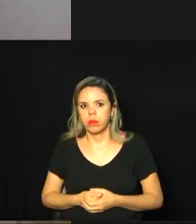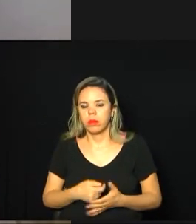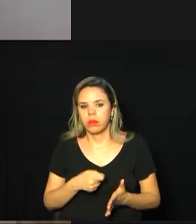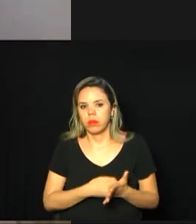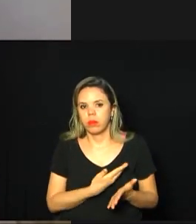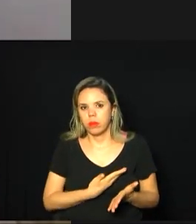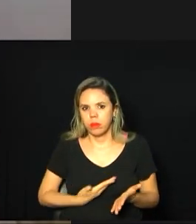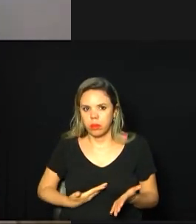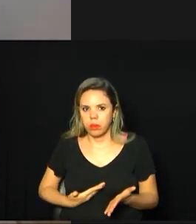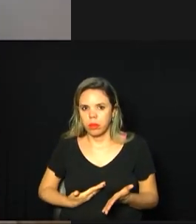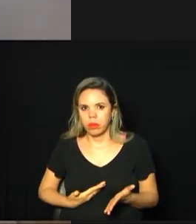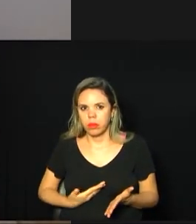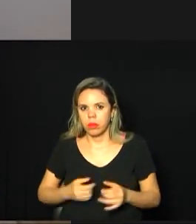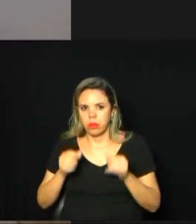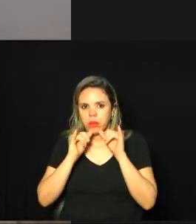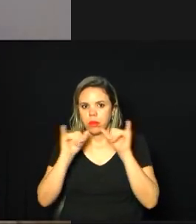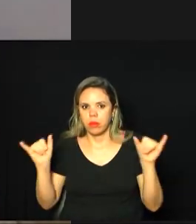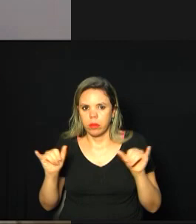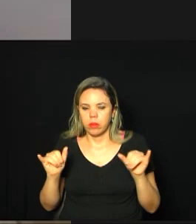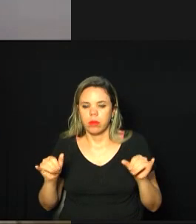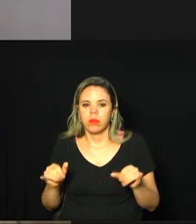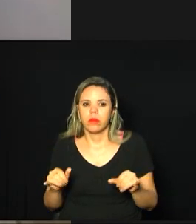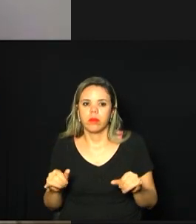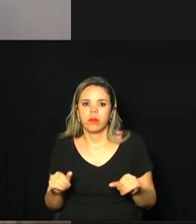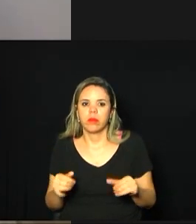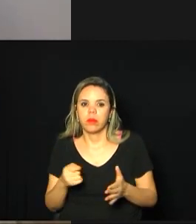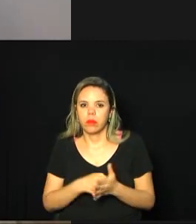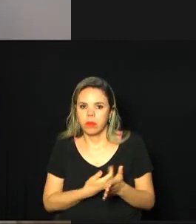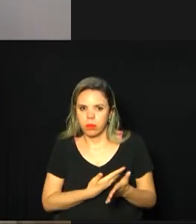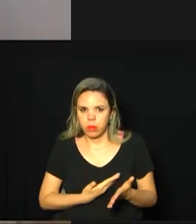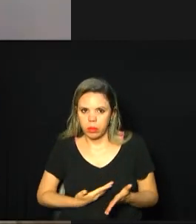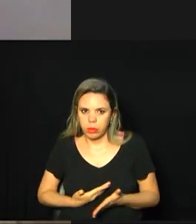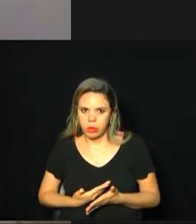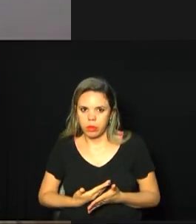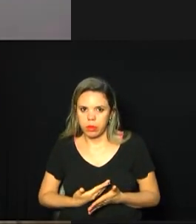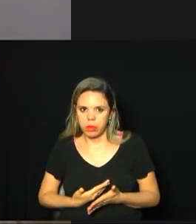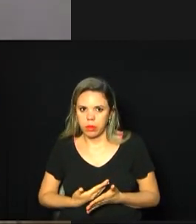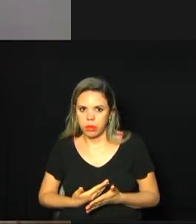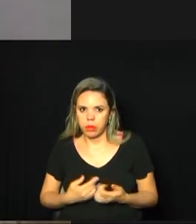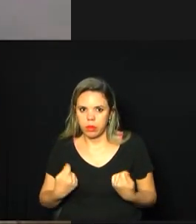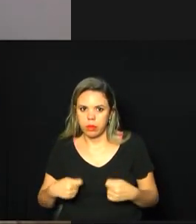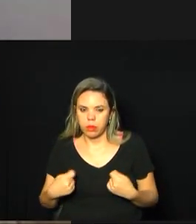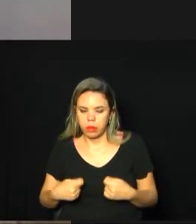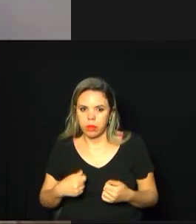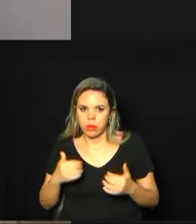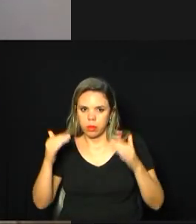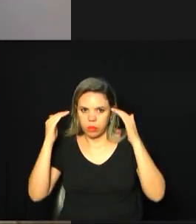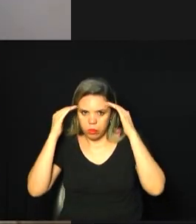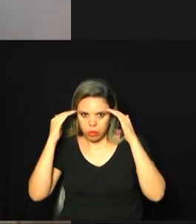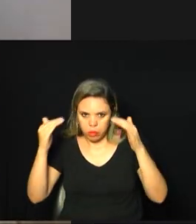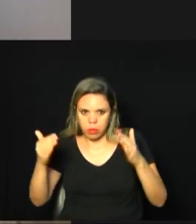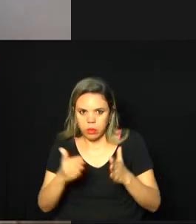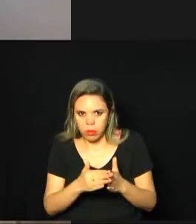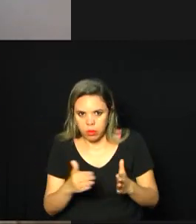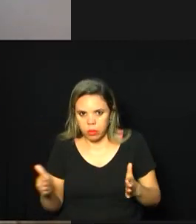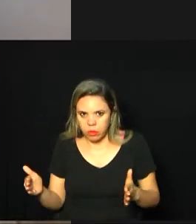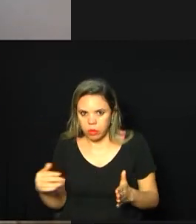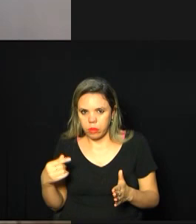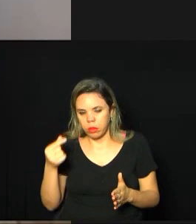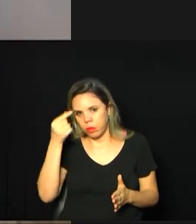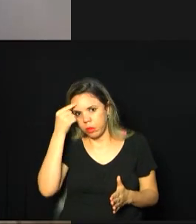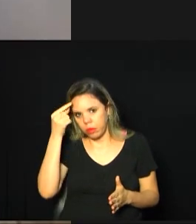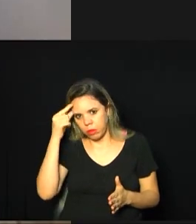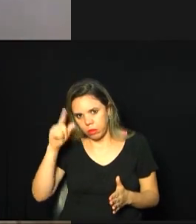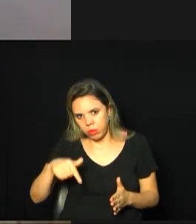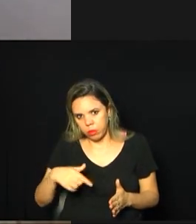políticas públicas, então os alertas, eles valem como políticas públicas e deveriam seguir a partir de noções que